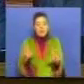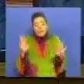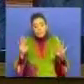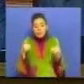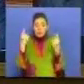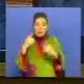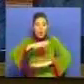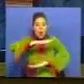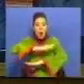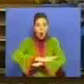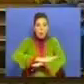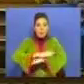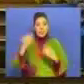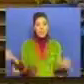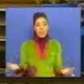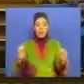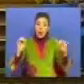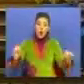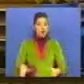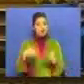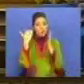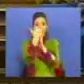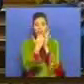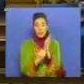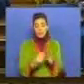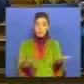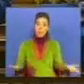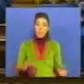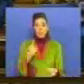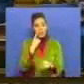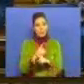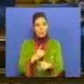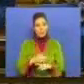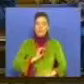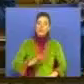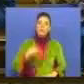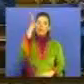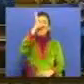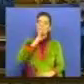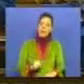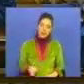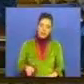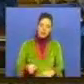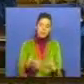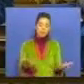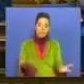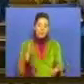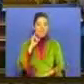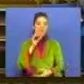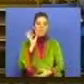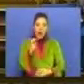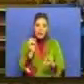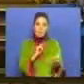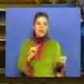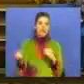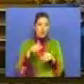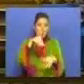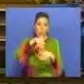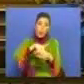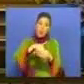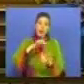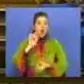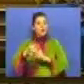a obediência a estes princípios. E por isso mesmo, Sr. Primeiro-Ministro, vale de facto a pena discutir o conteúdo da